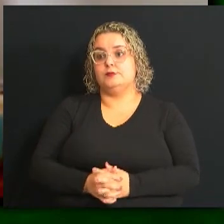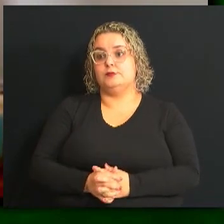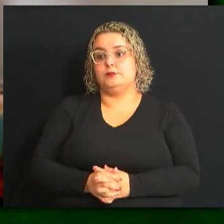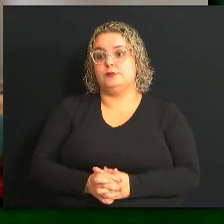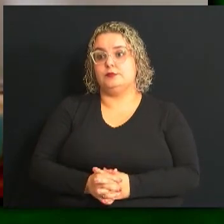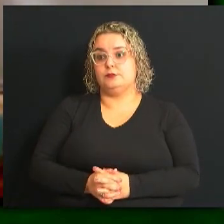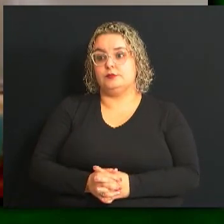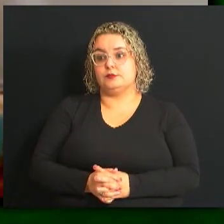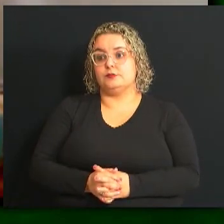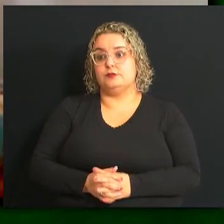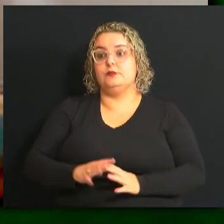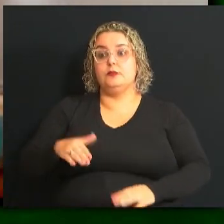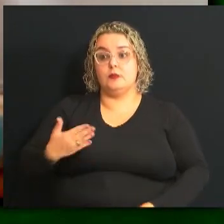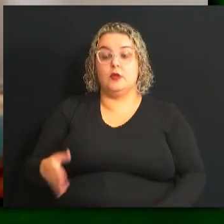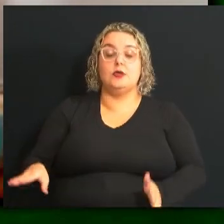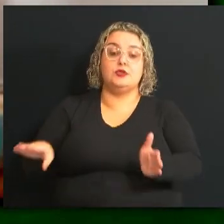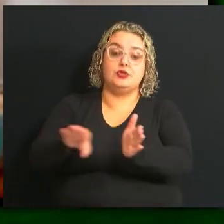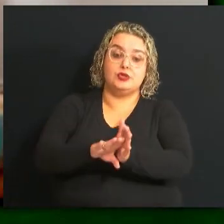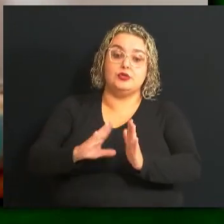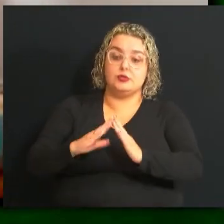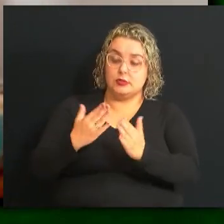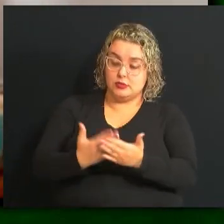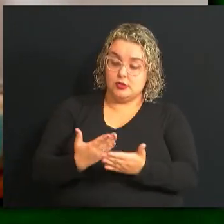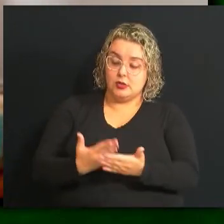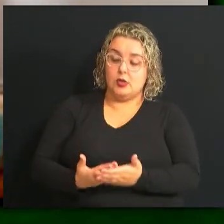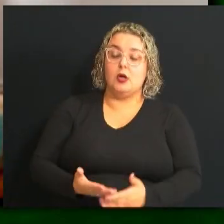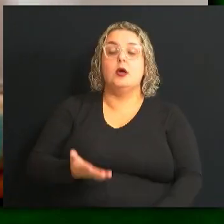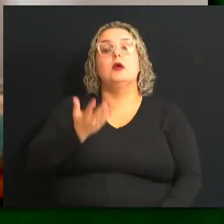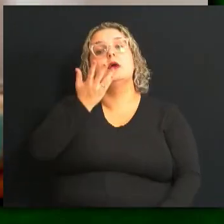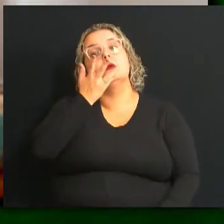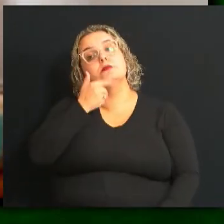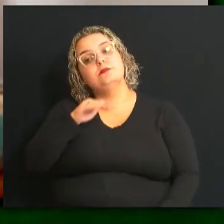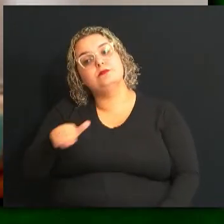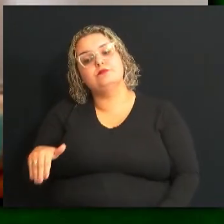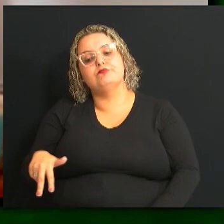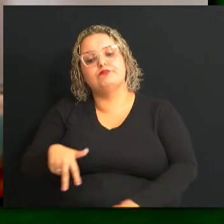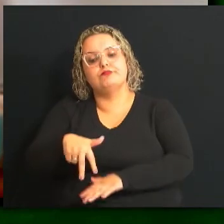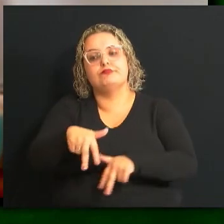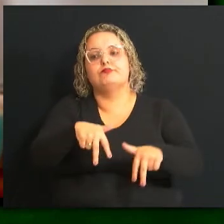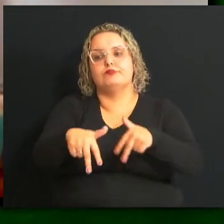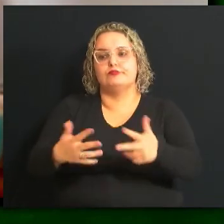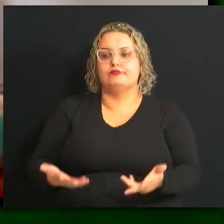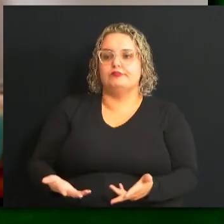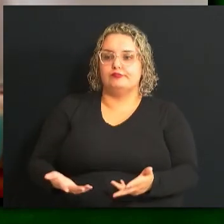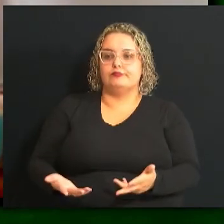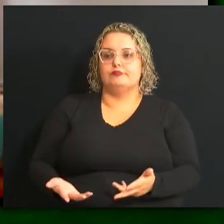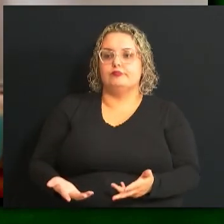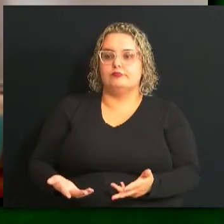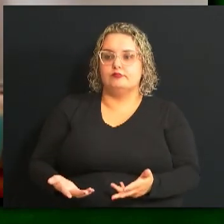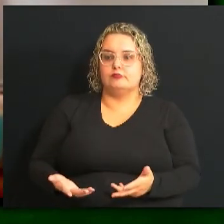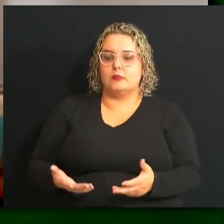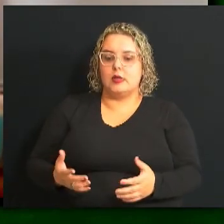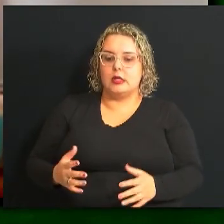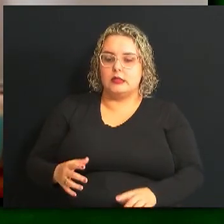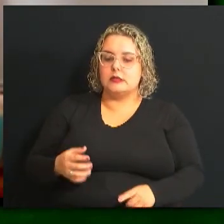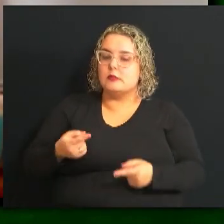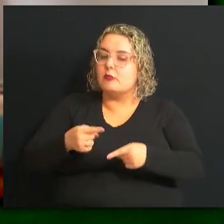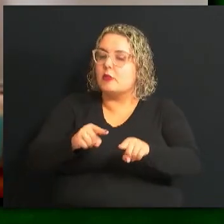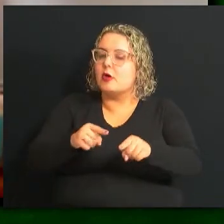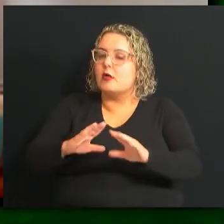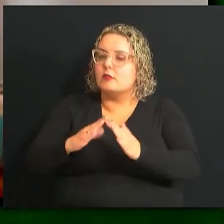na escola, elas colocam a escola em xeque, elas ferem a escola um pouquinho, porque a escola